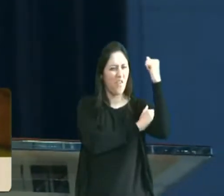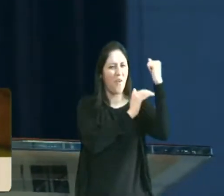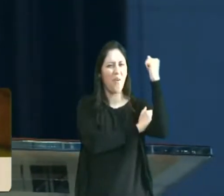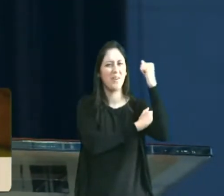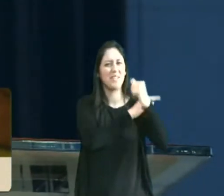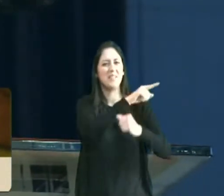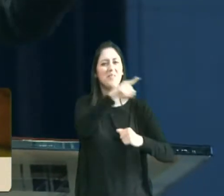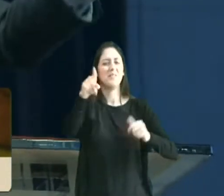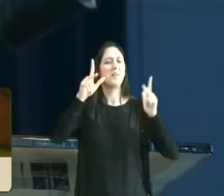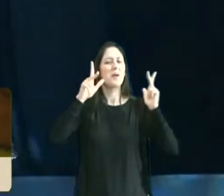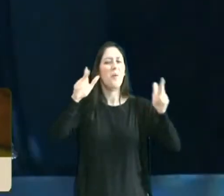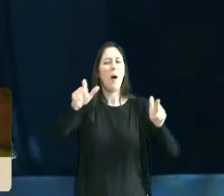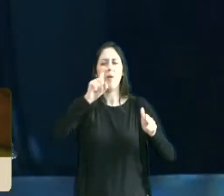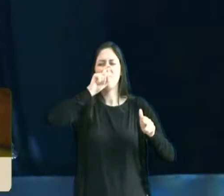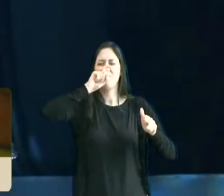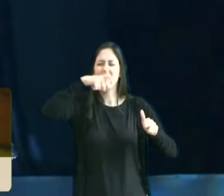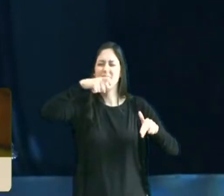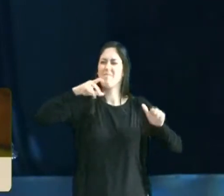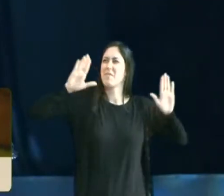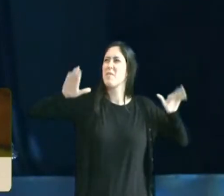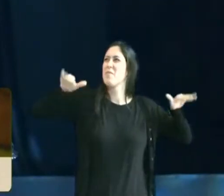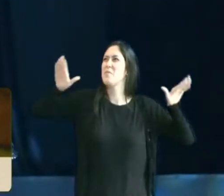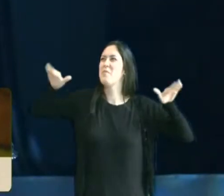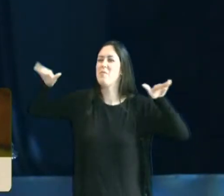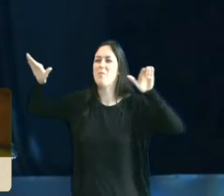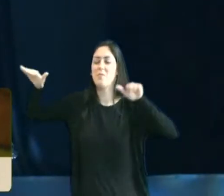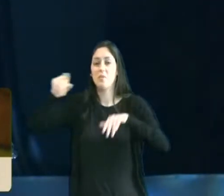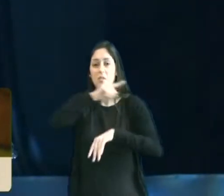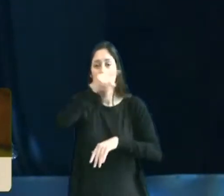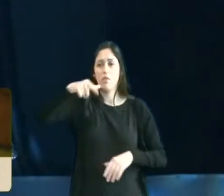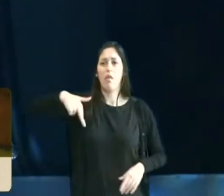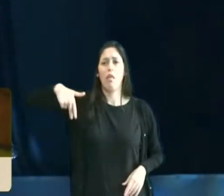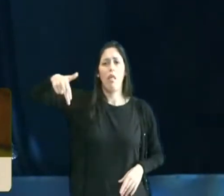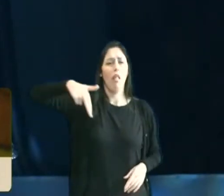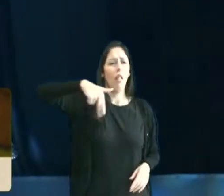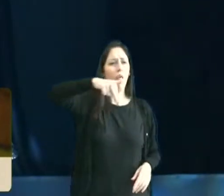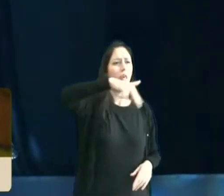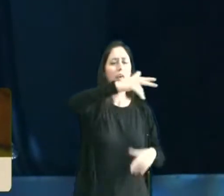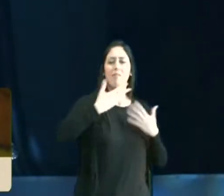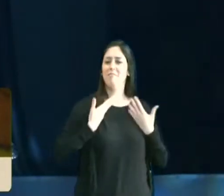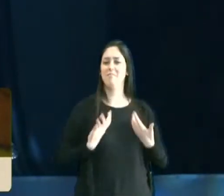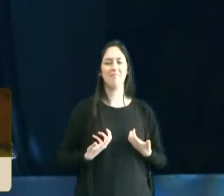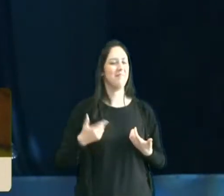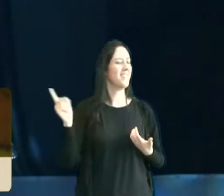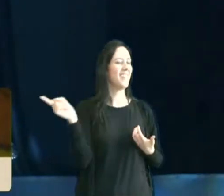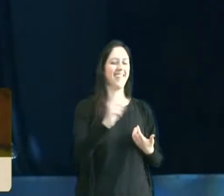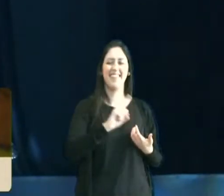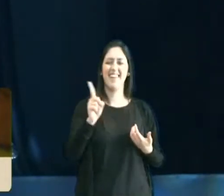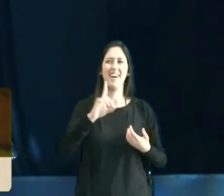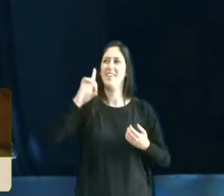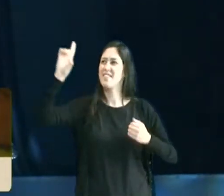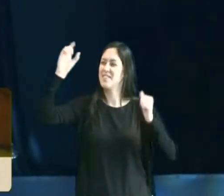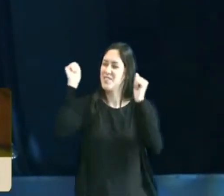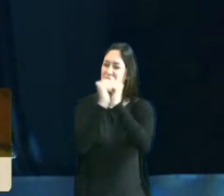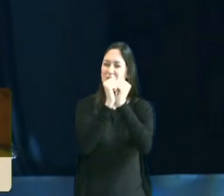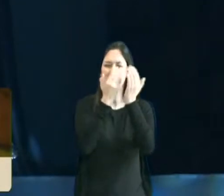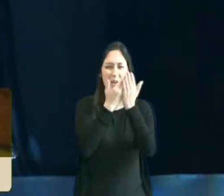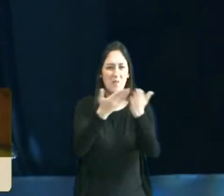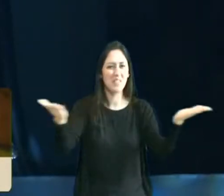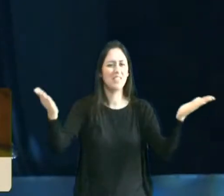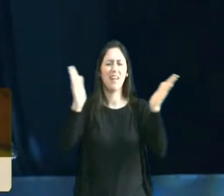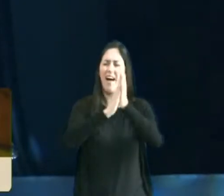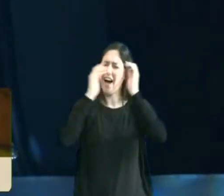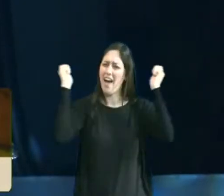asas como águias, andarão e não se cansarão, porque o Senhor é por eles. Aleluia! Você